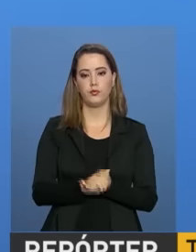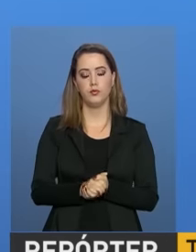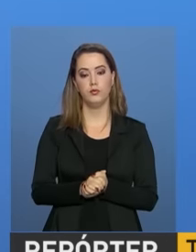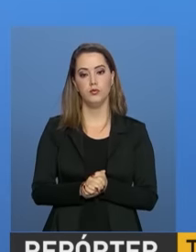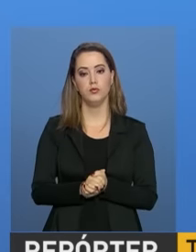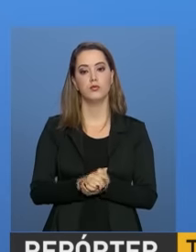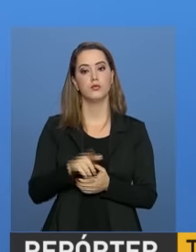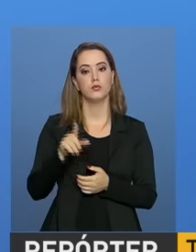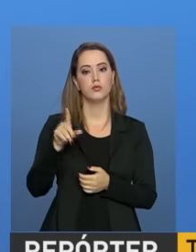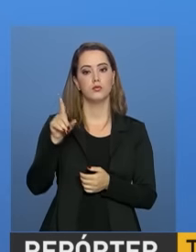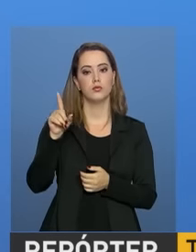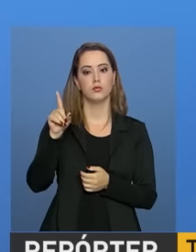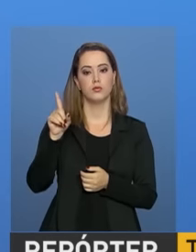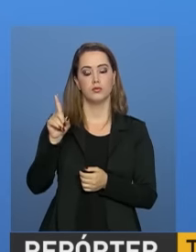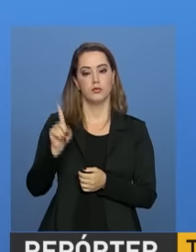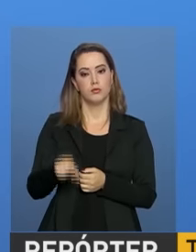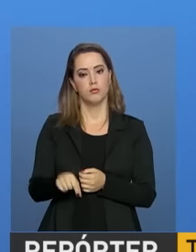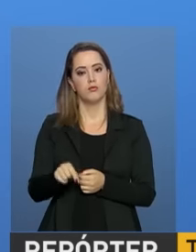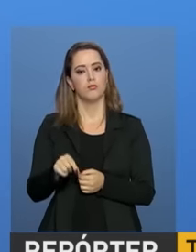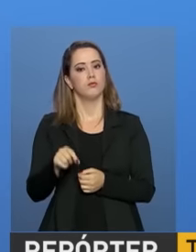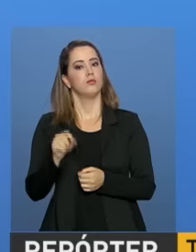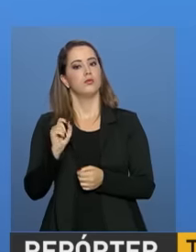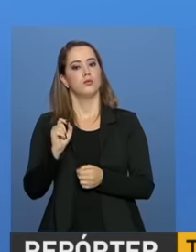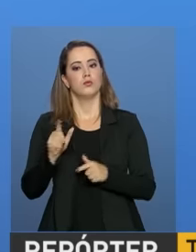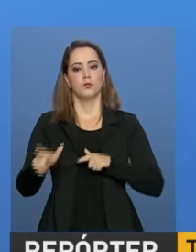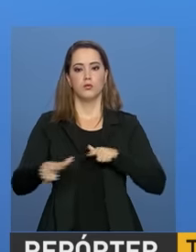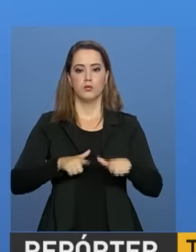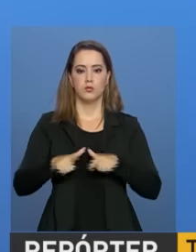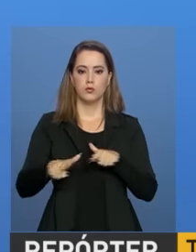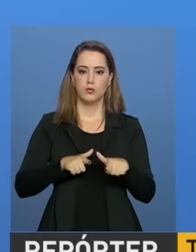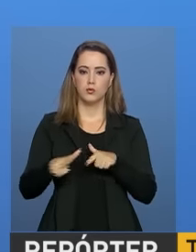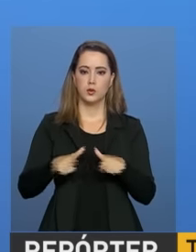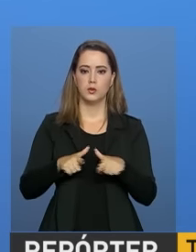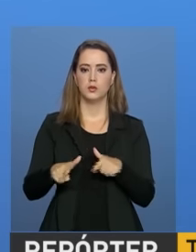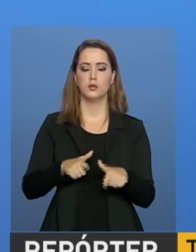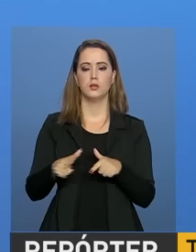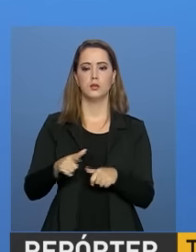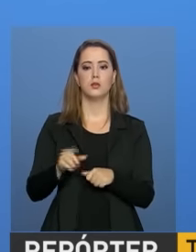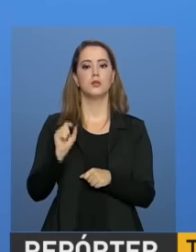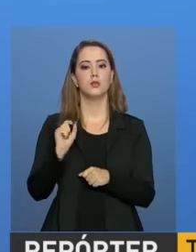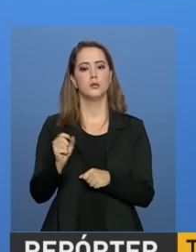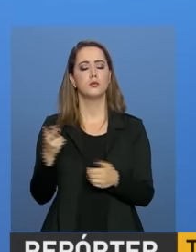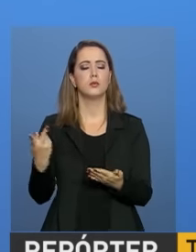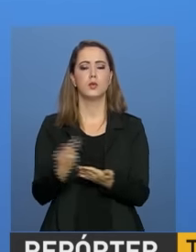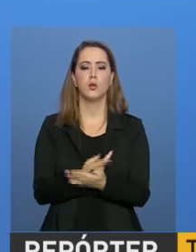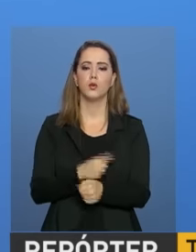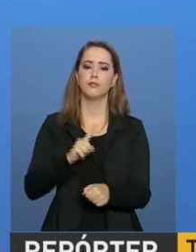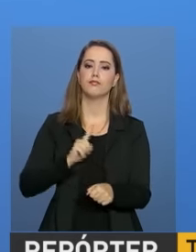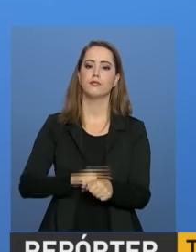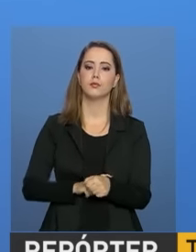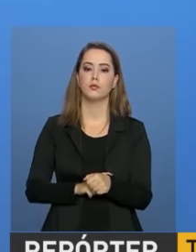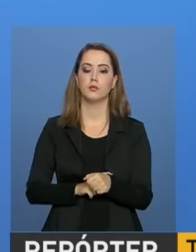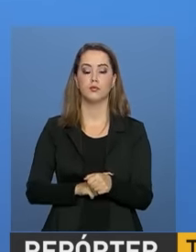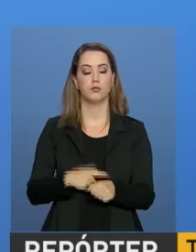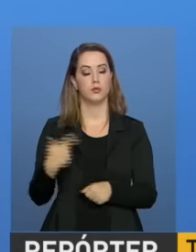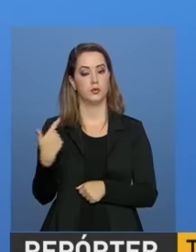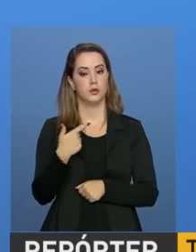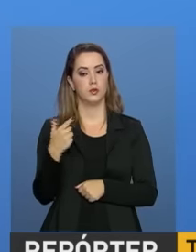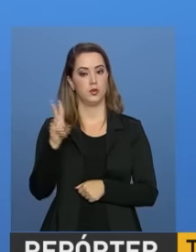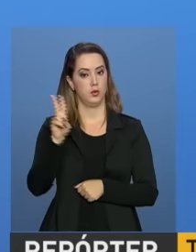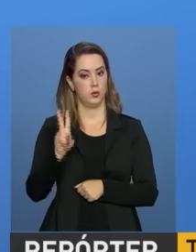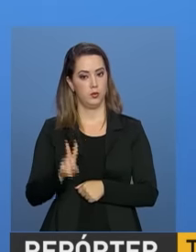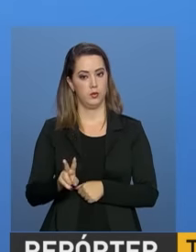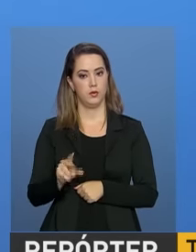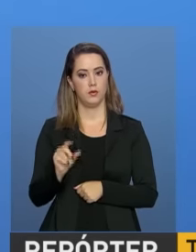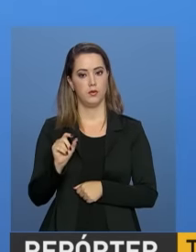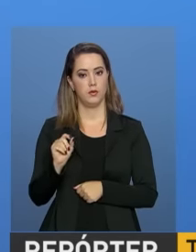Tomar significativo elogio à tarefa quando presentes as circunstâncias do momento. Pela segunda vez, em